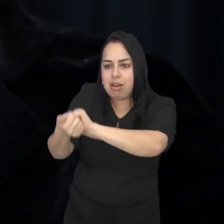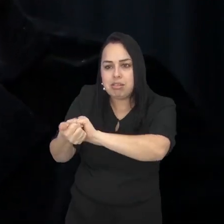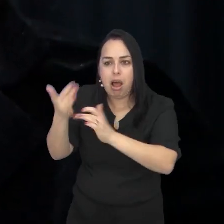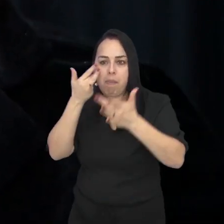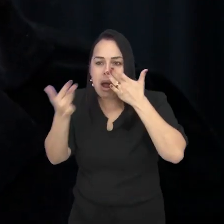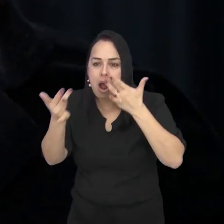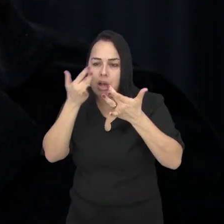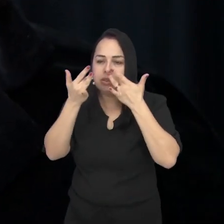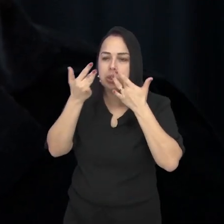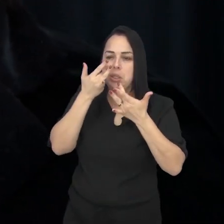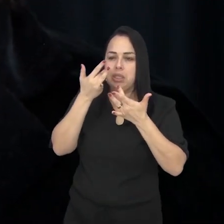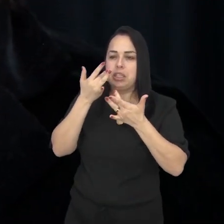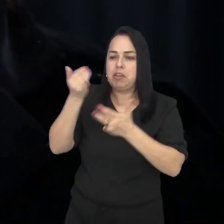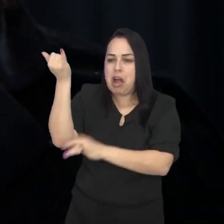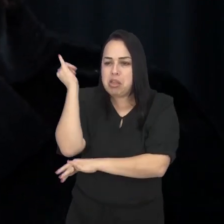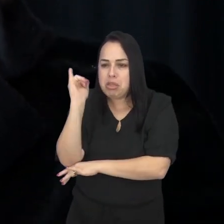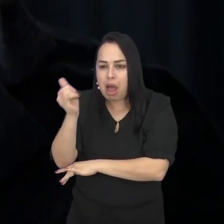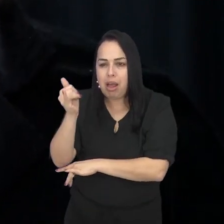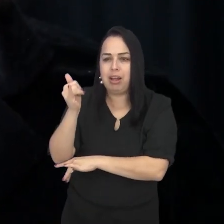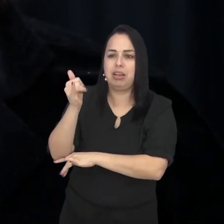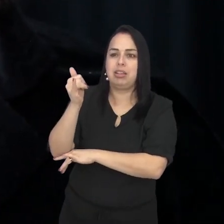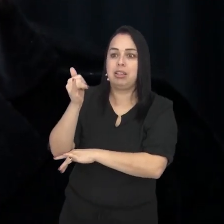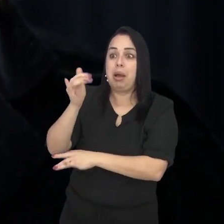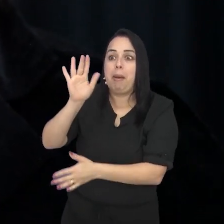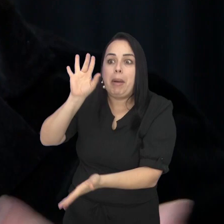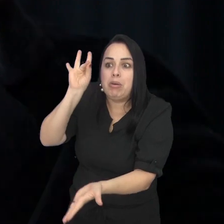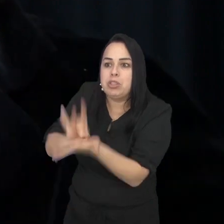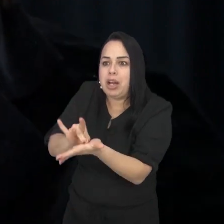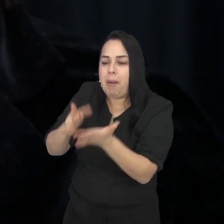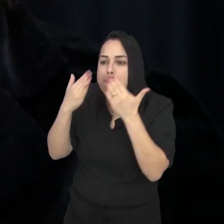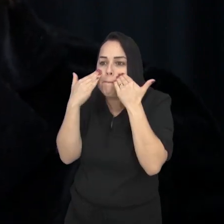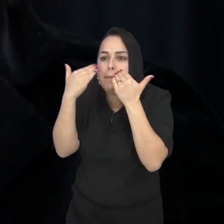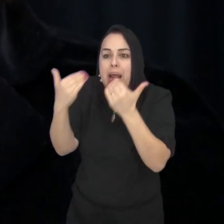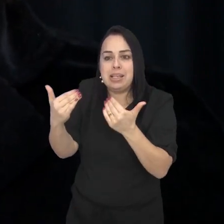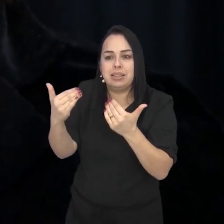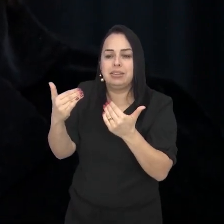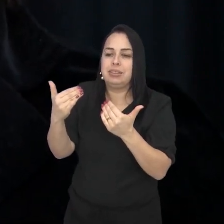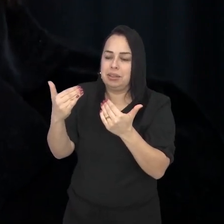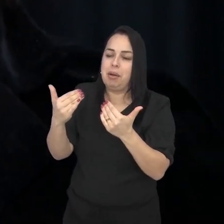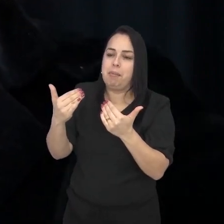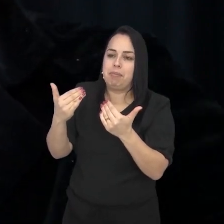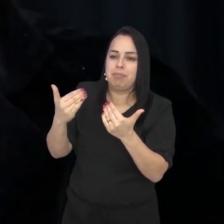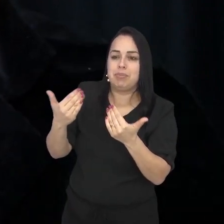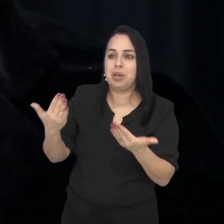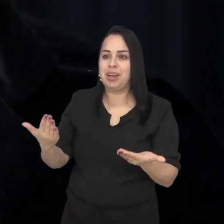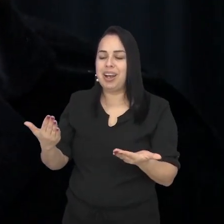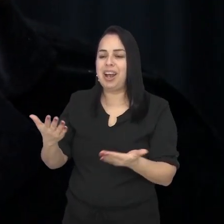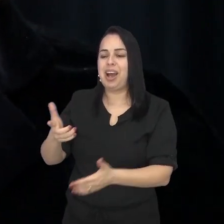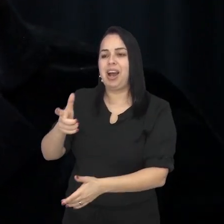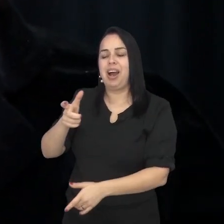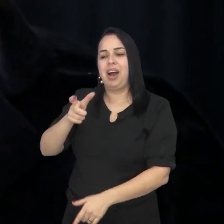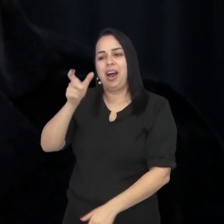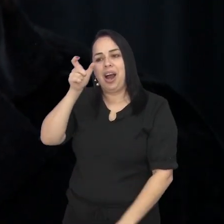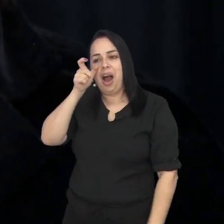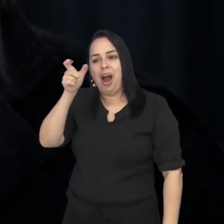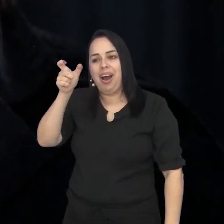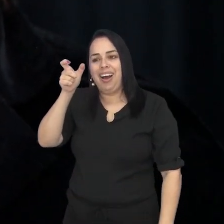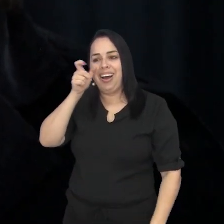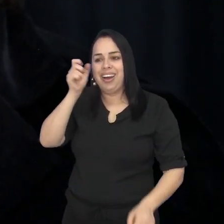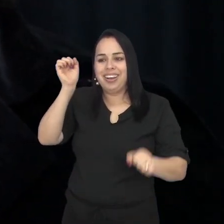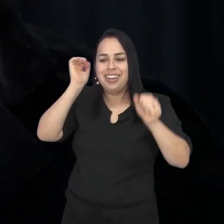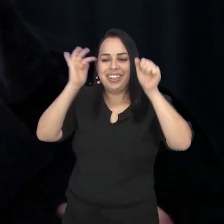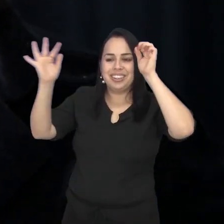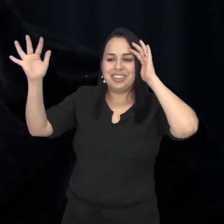vem para um espetáculo que está contando a mesma história real, representando ali na sua frente, eu acho que